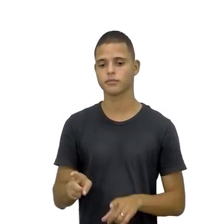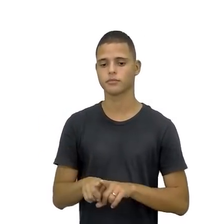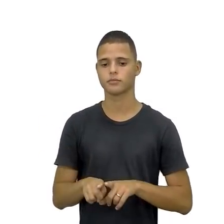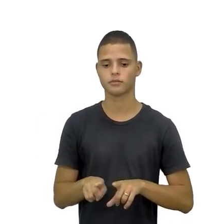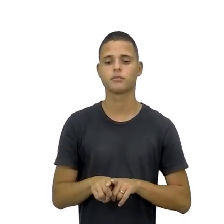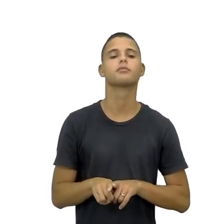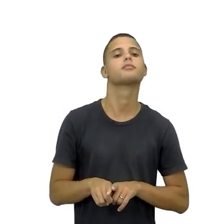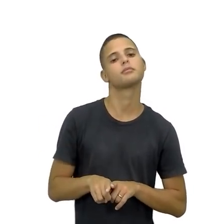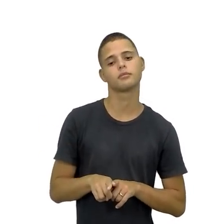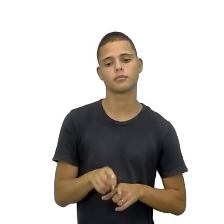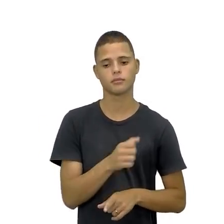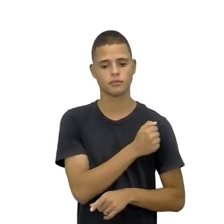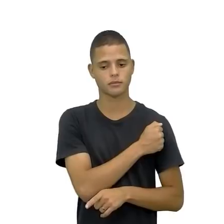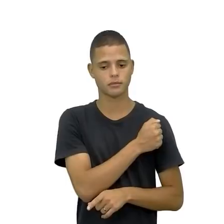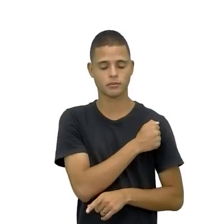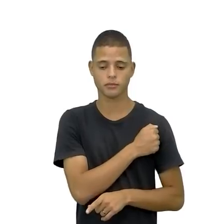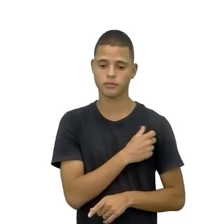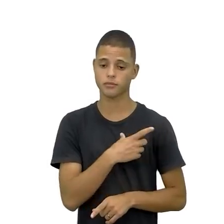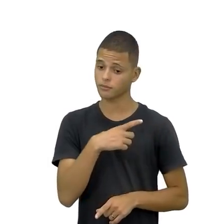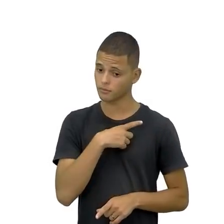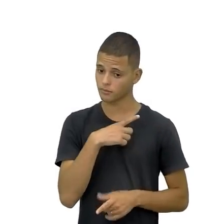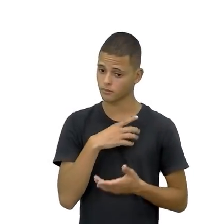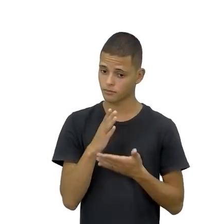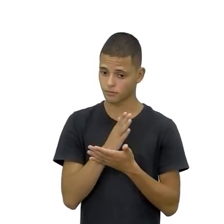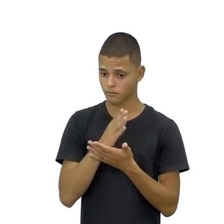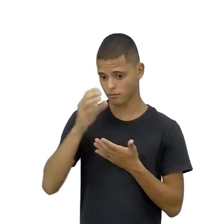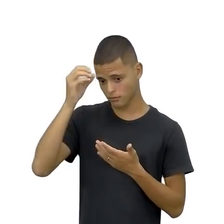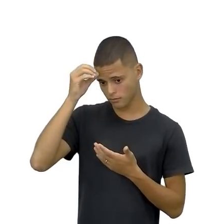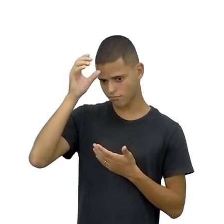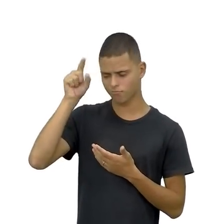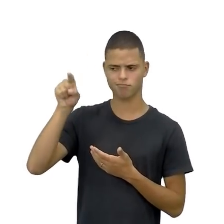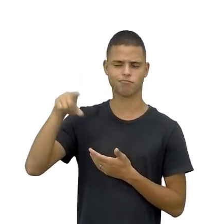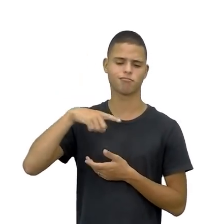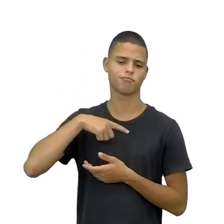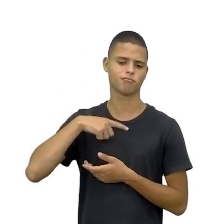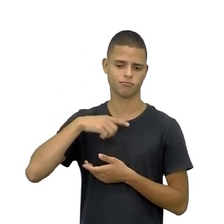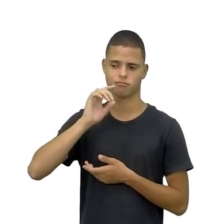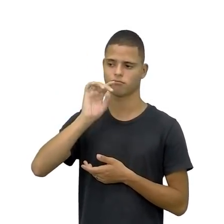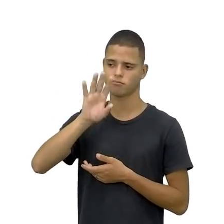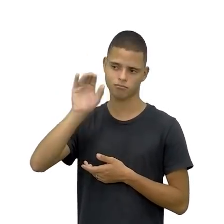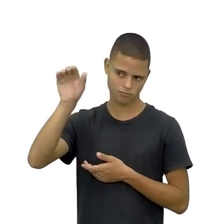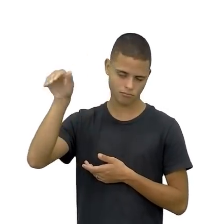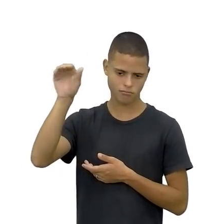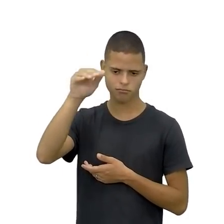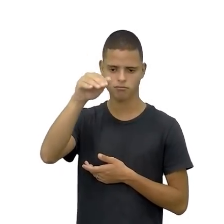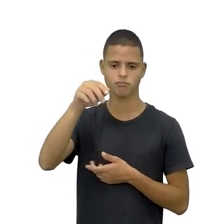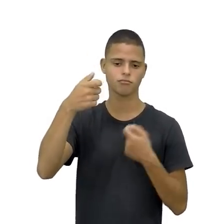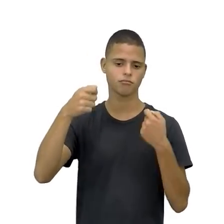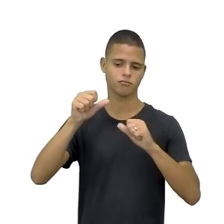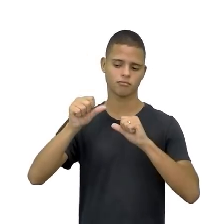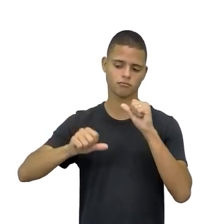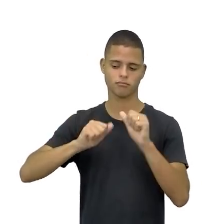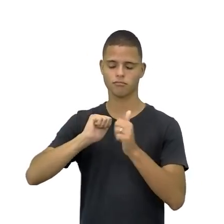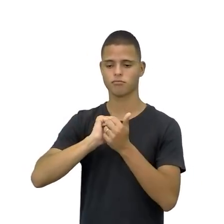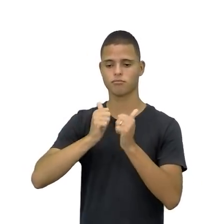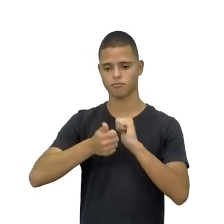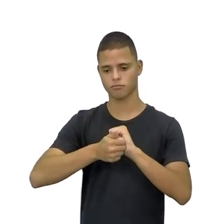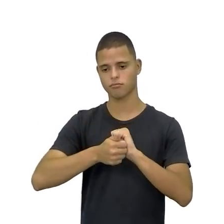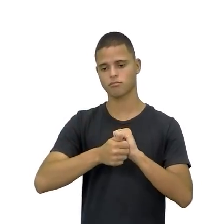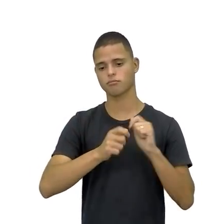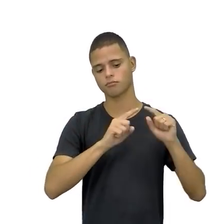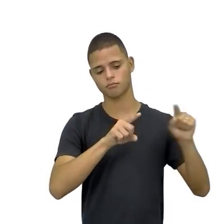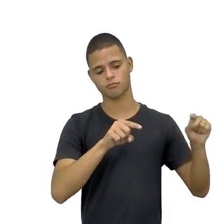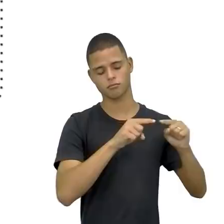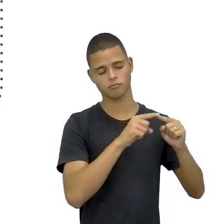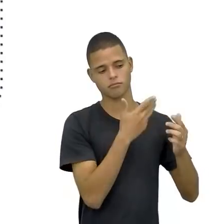são alunos, né, que trazem os seus conhecimentos de mundo e que precisam ser elaborados e reelaborados também na sala de